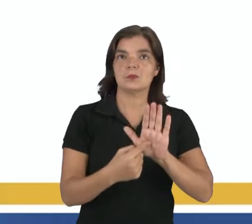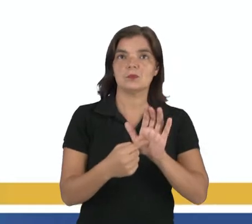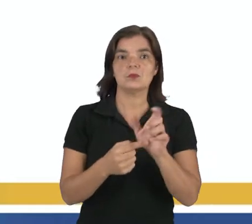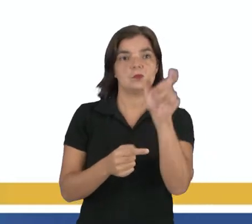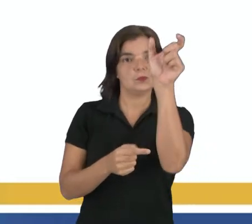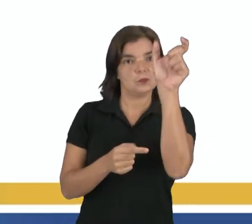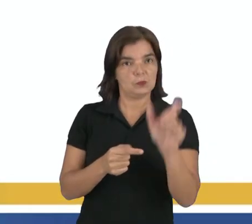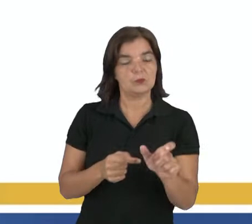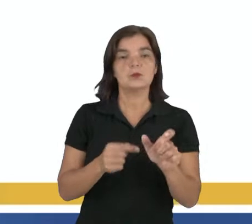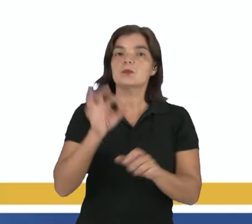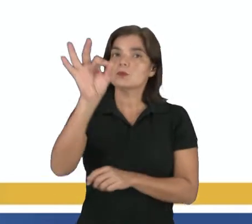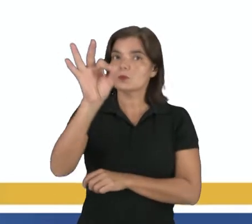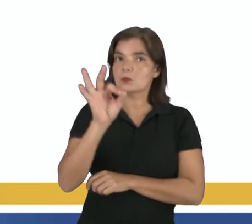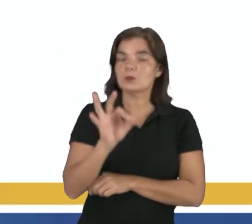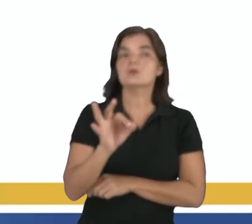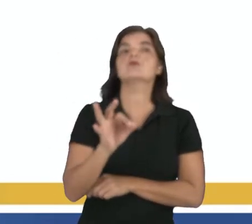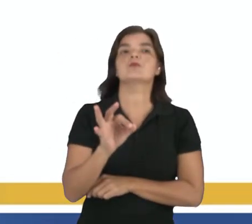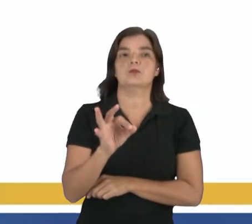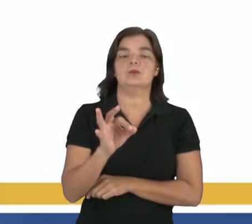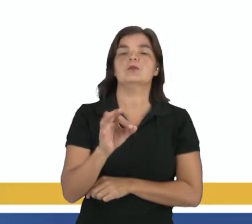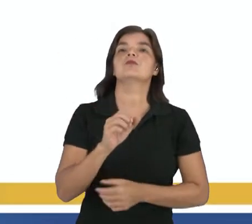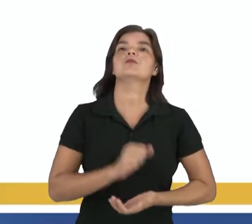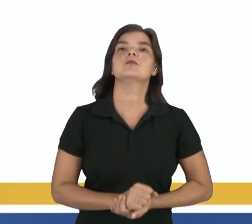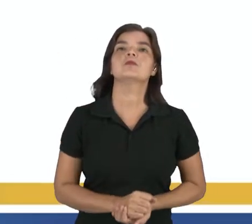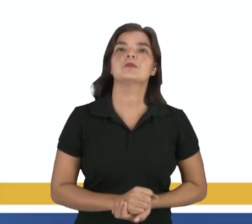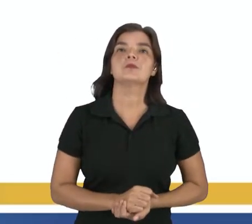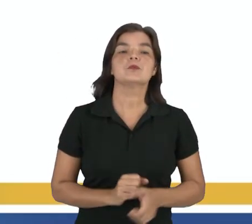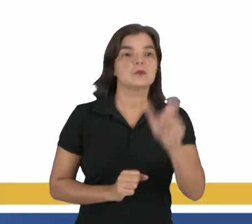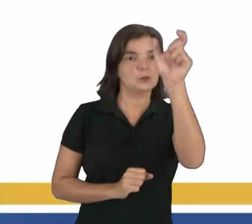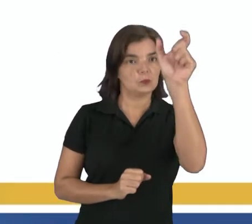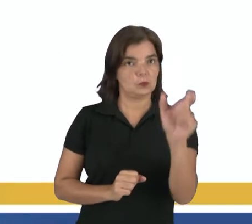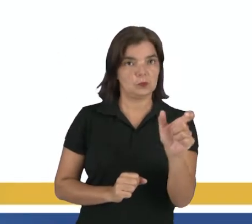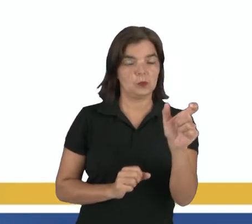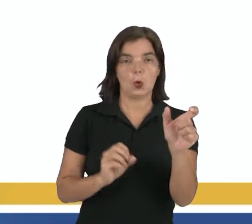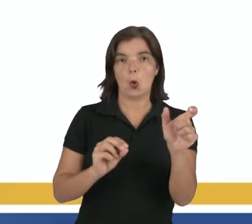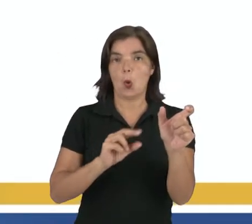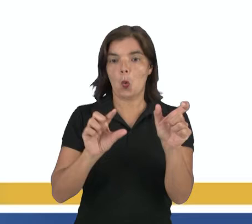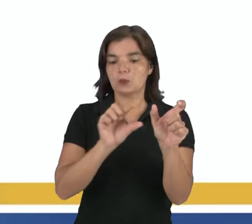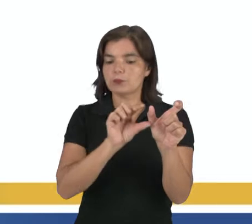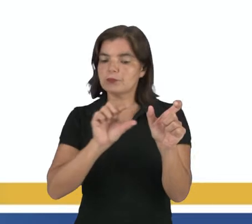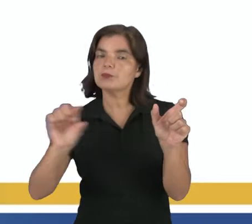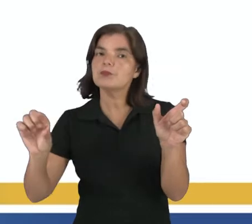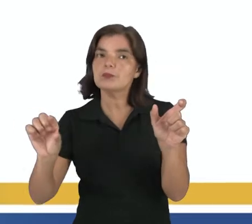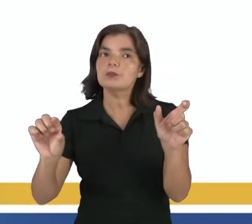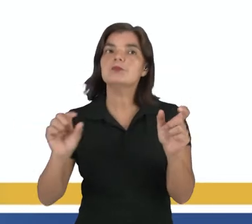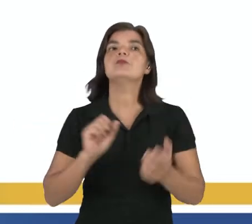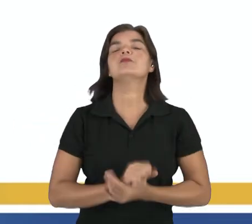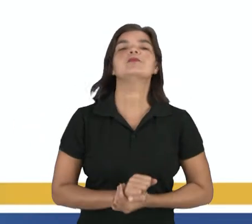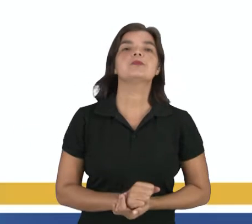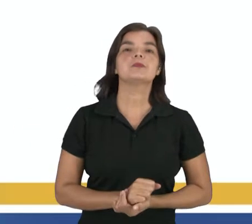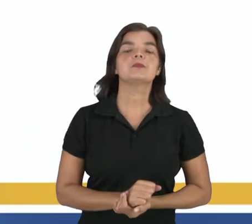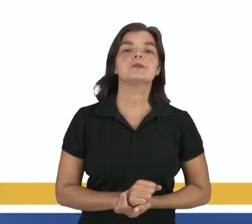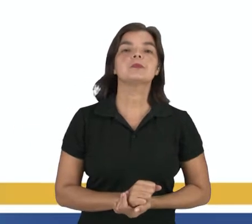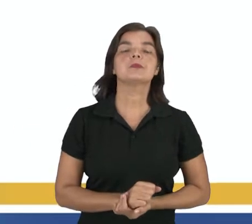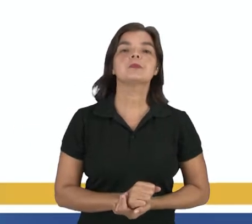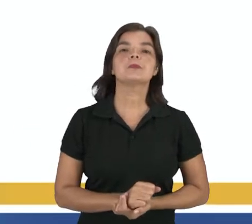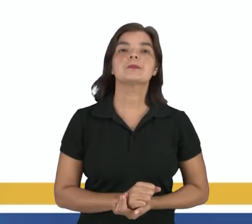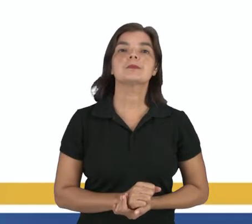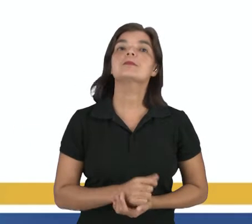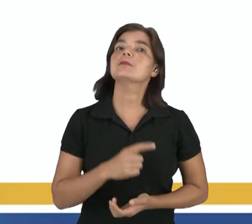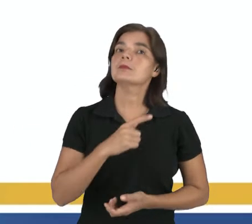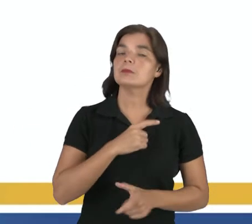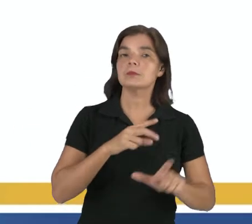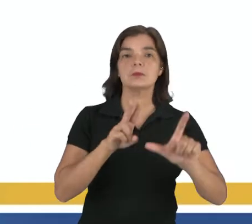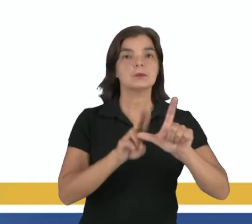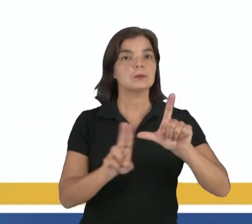em percentuais, sejam na coluna vertical, seja na horizontal, e nós